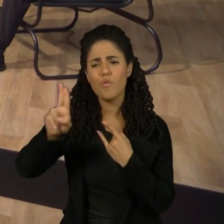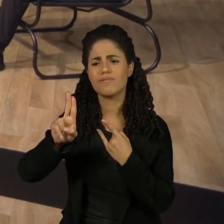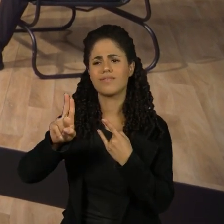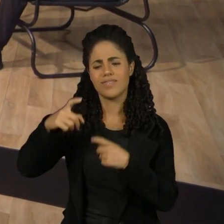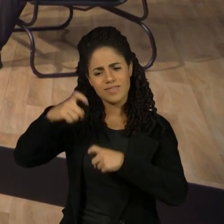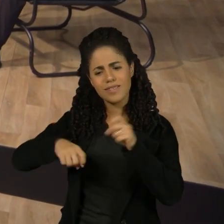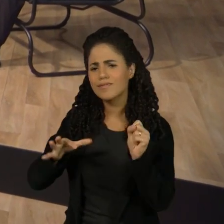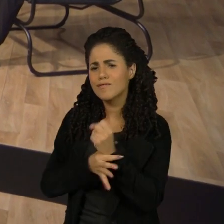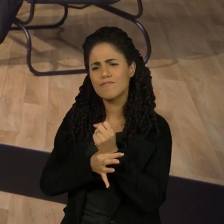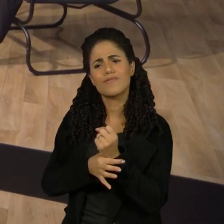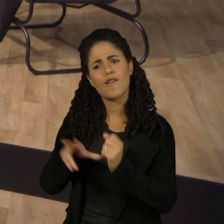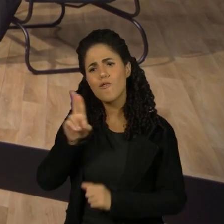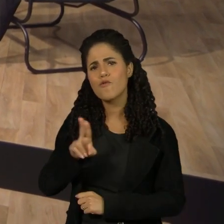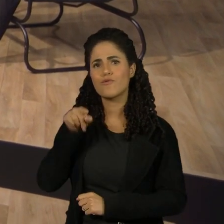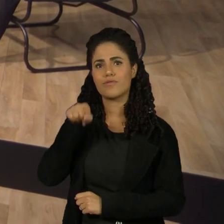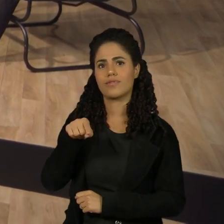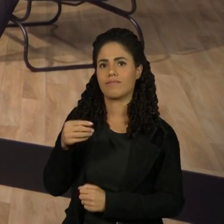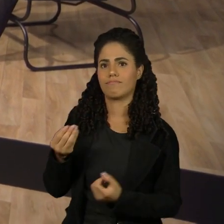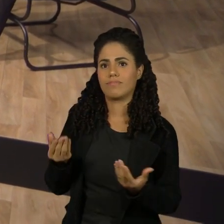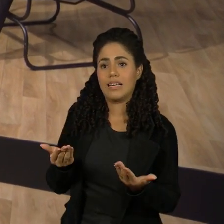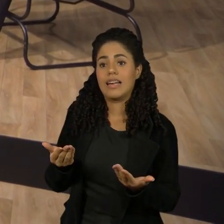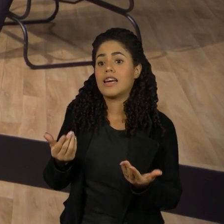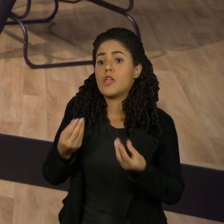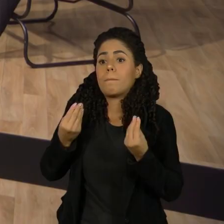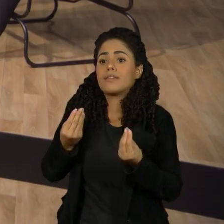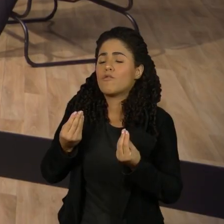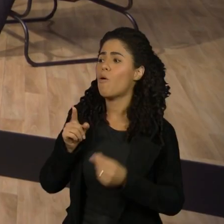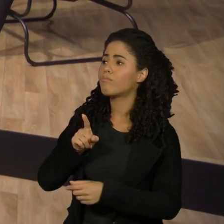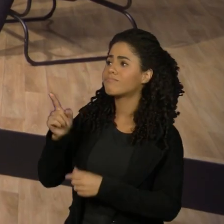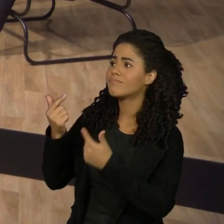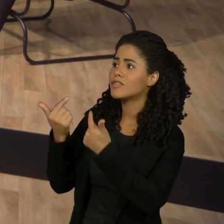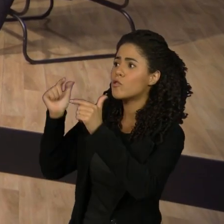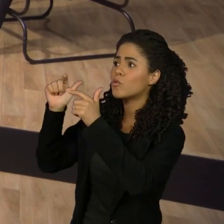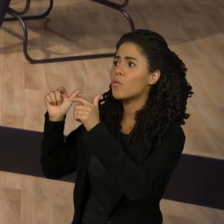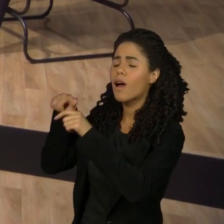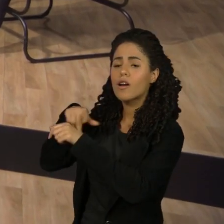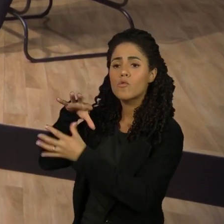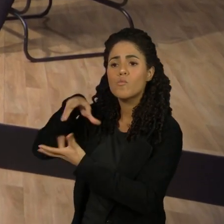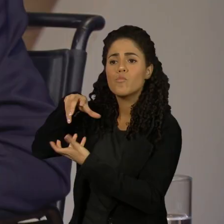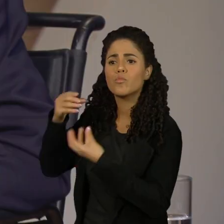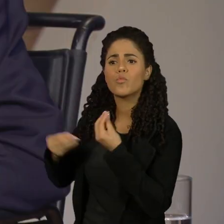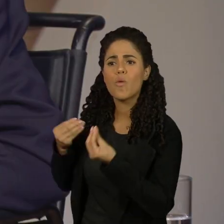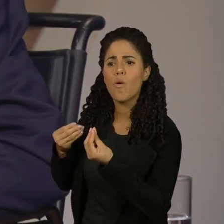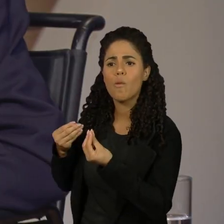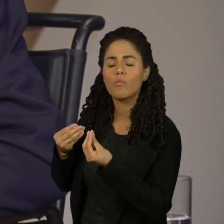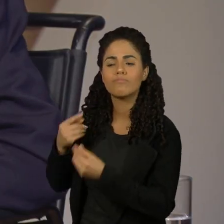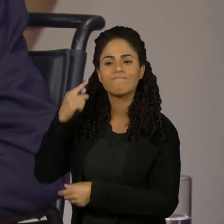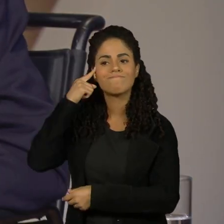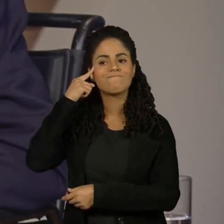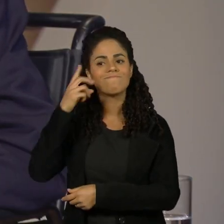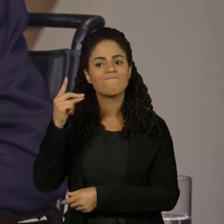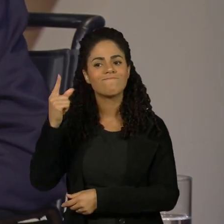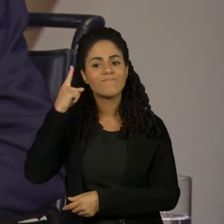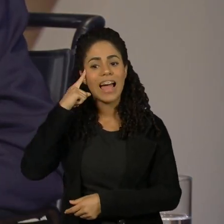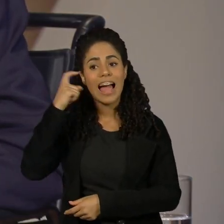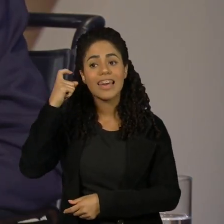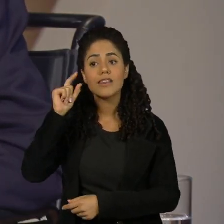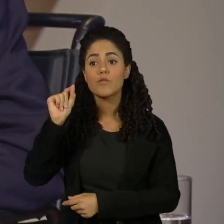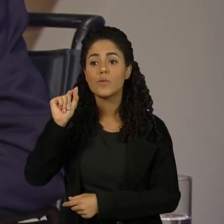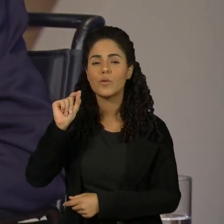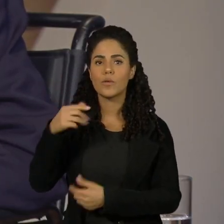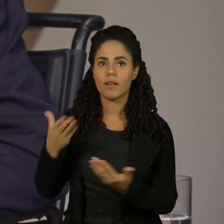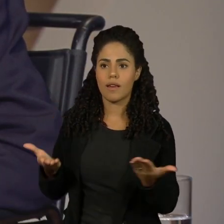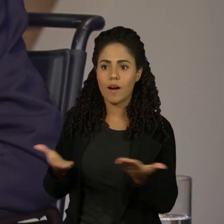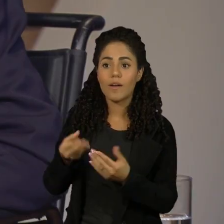seguro. Isso não funciona. Não? Isso não funcionou em lugar nenhum do mundo. E aí, a gente inventou o que a gente chama